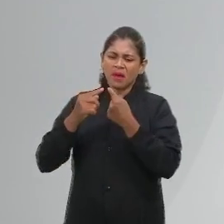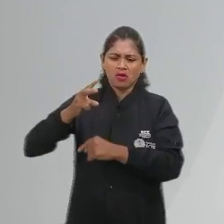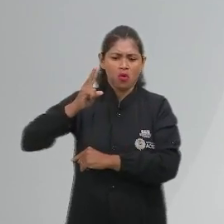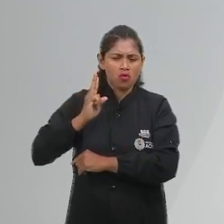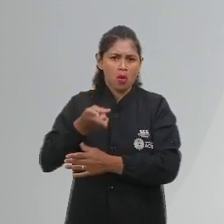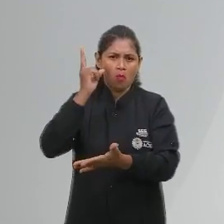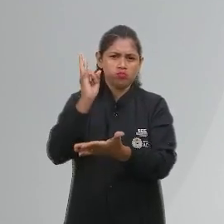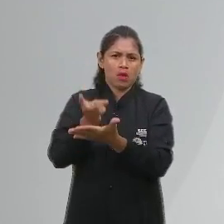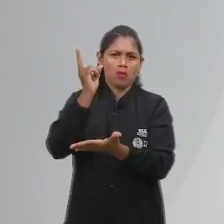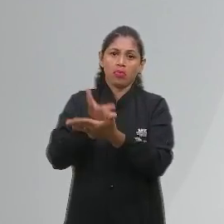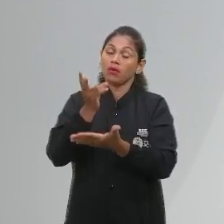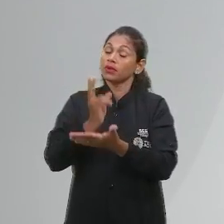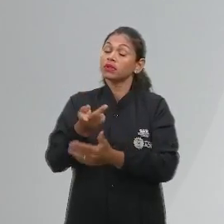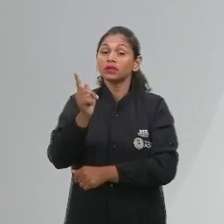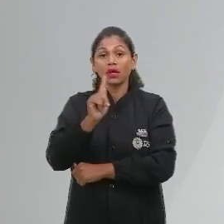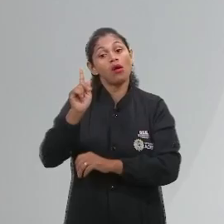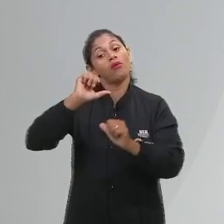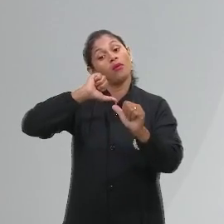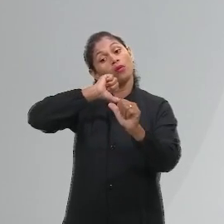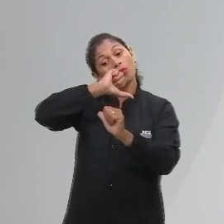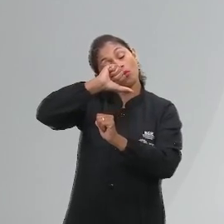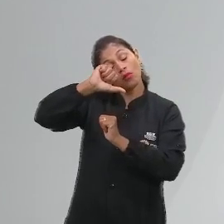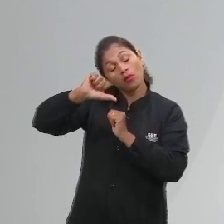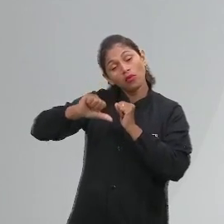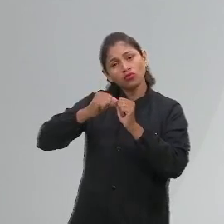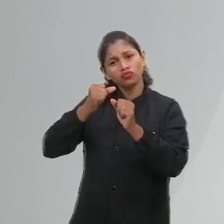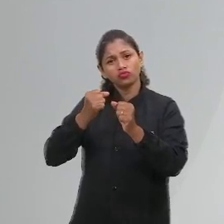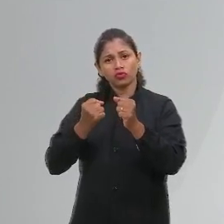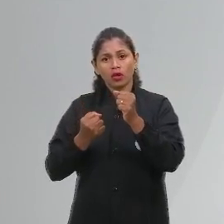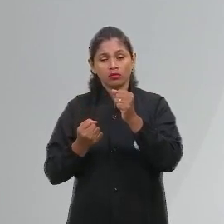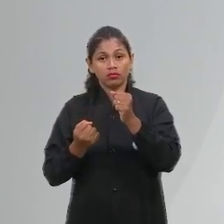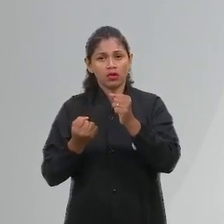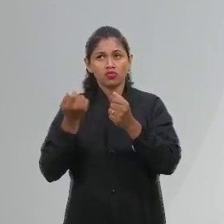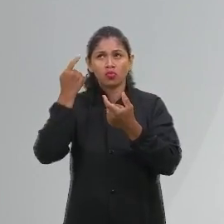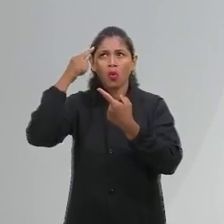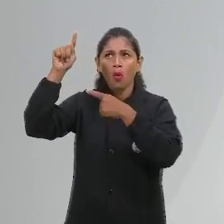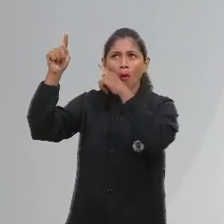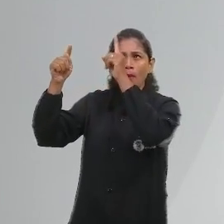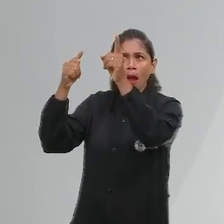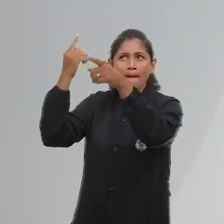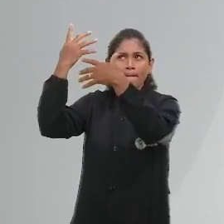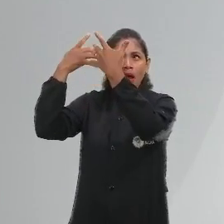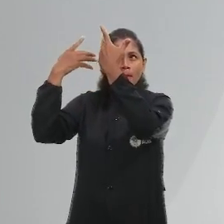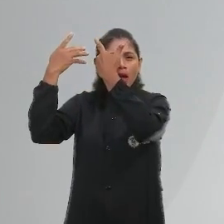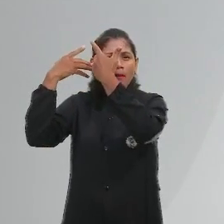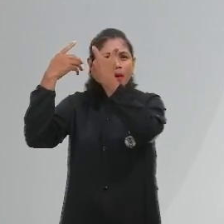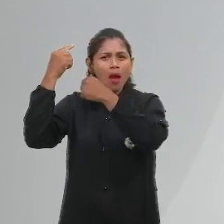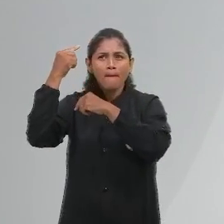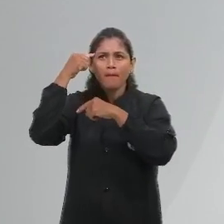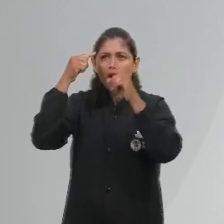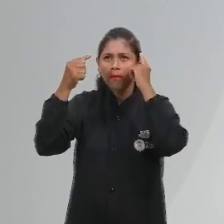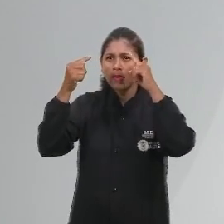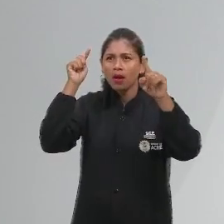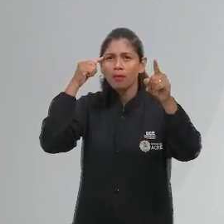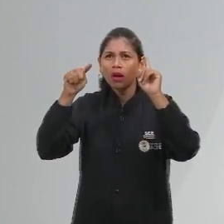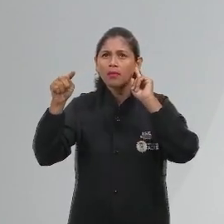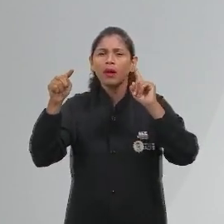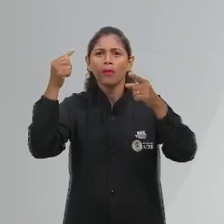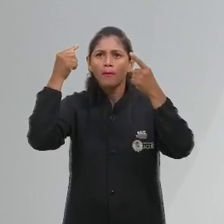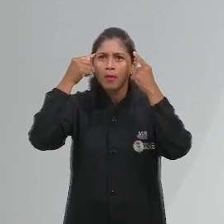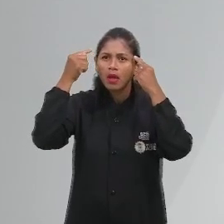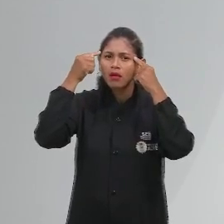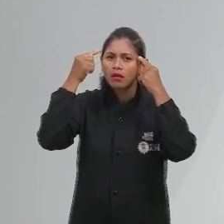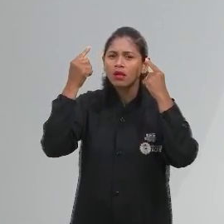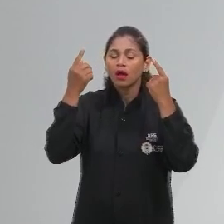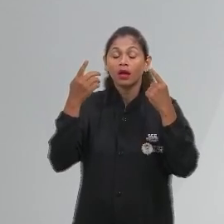fenômenos sociais, porque novas teorias elas podem surgir. Teorias que sejam muito mais eficientes,